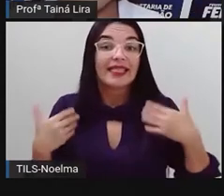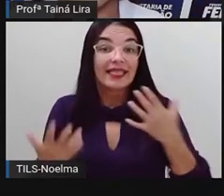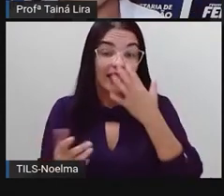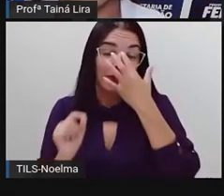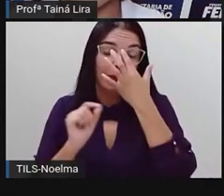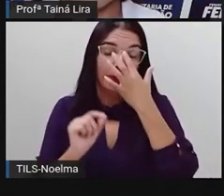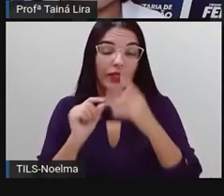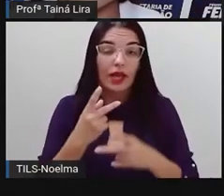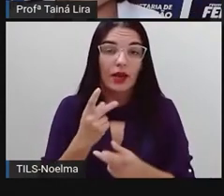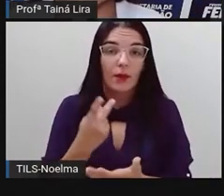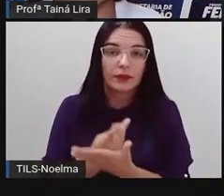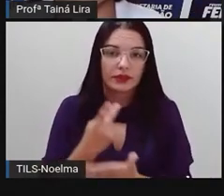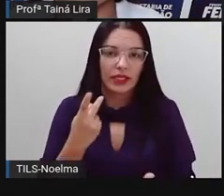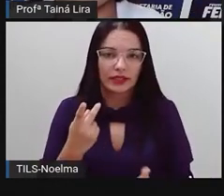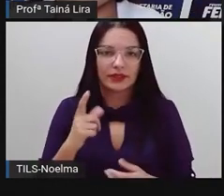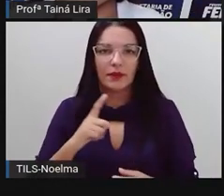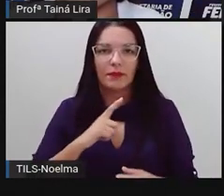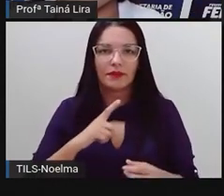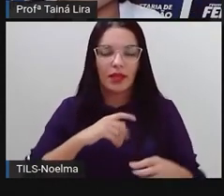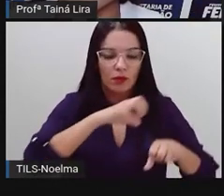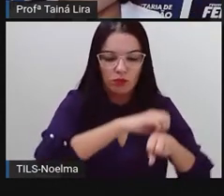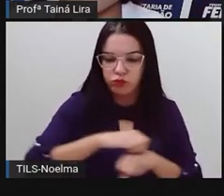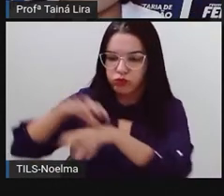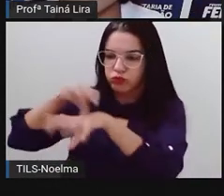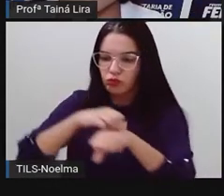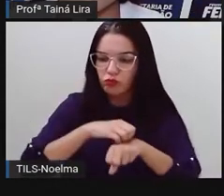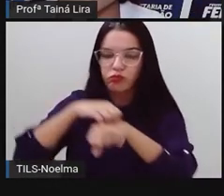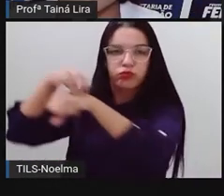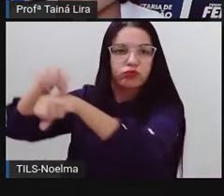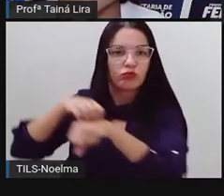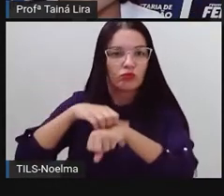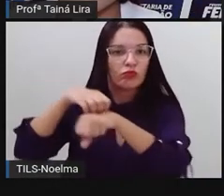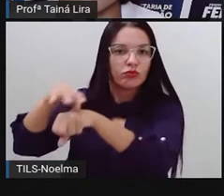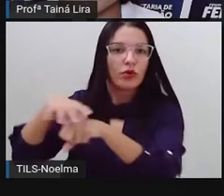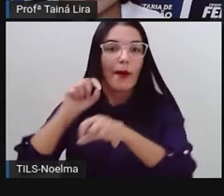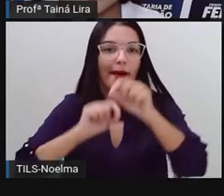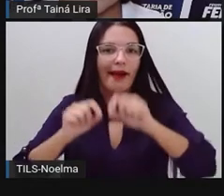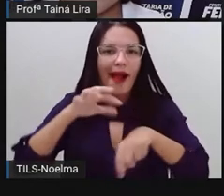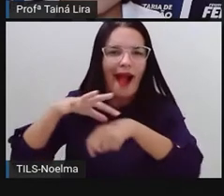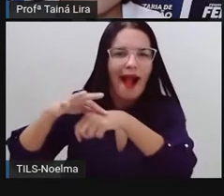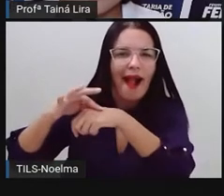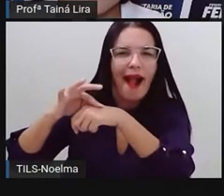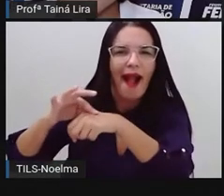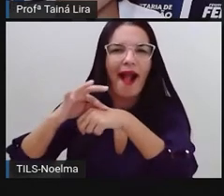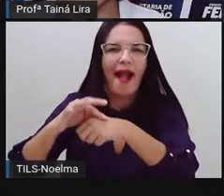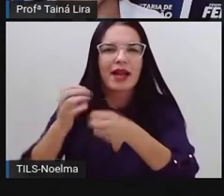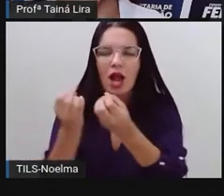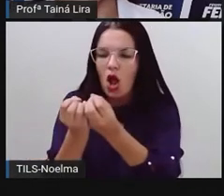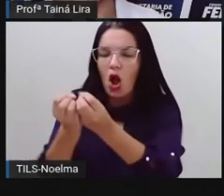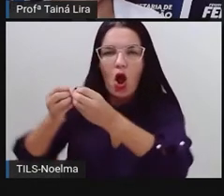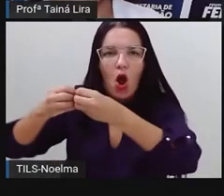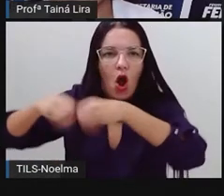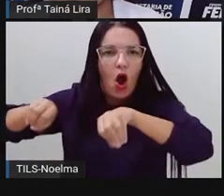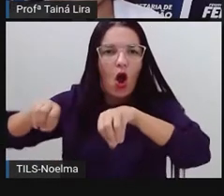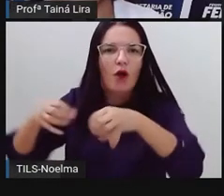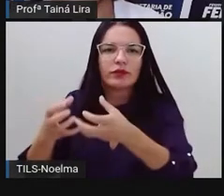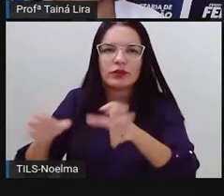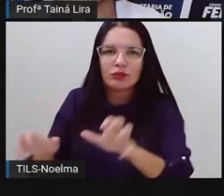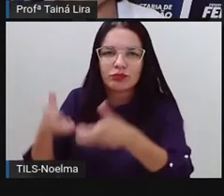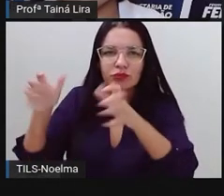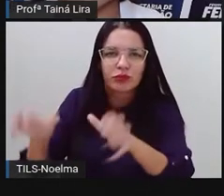ovos hortaliças frutas verduras legumes e grãos comercializados nos